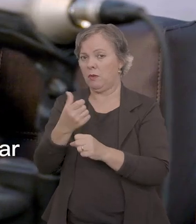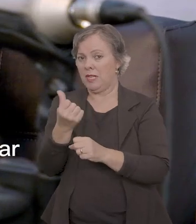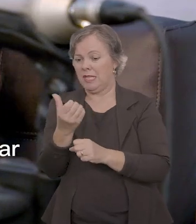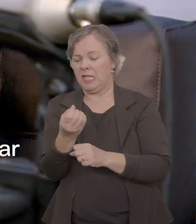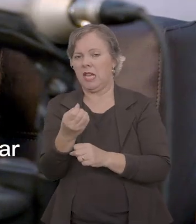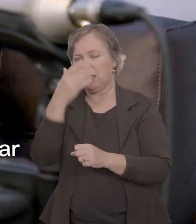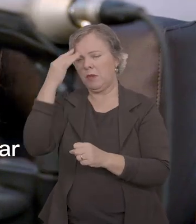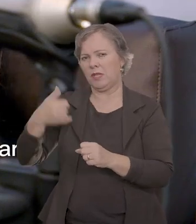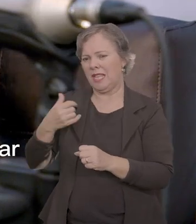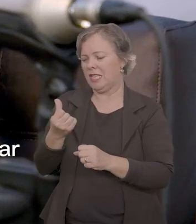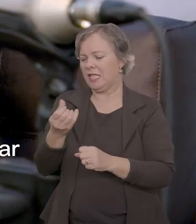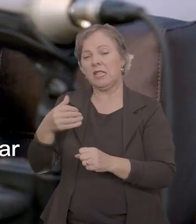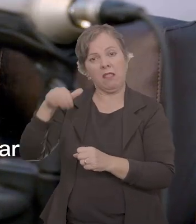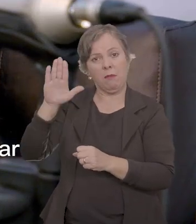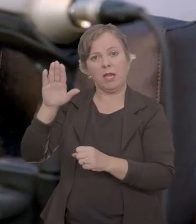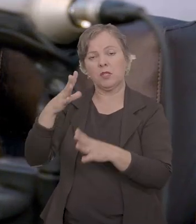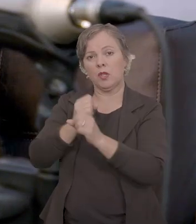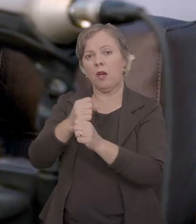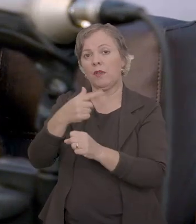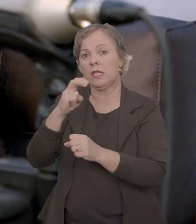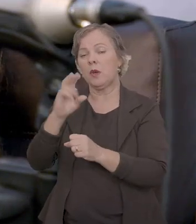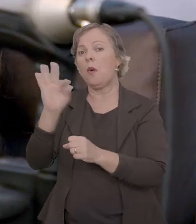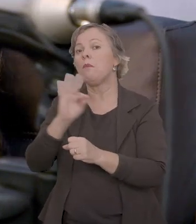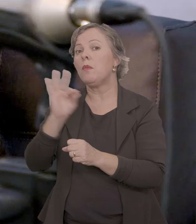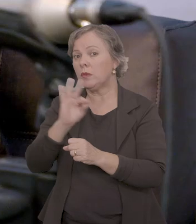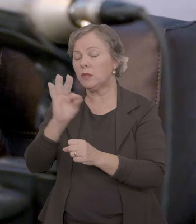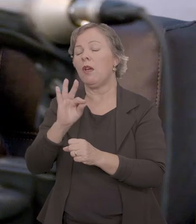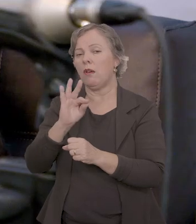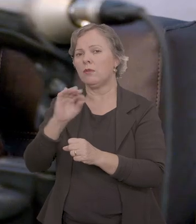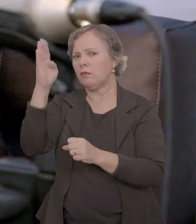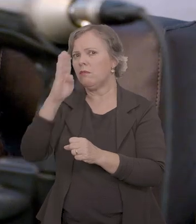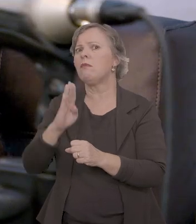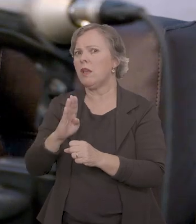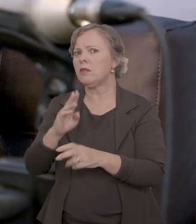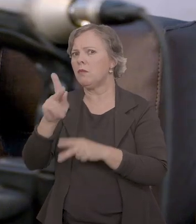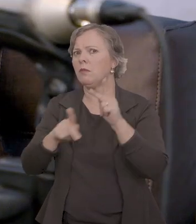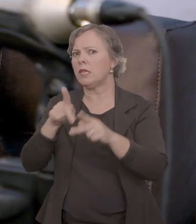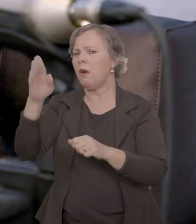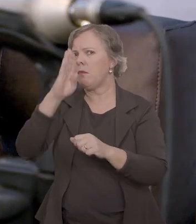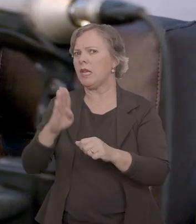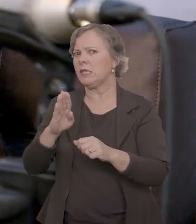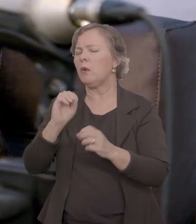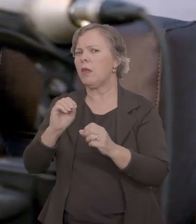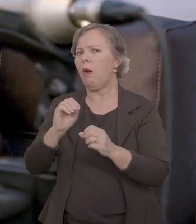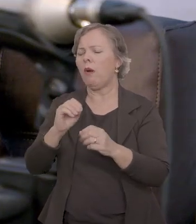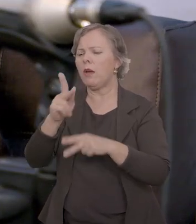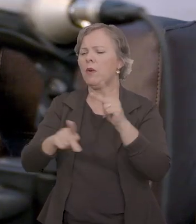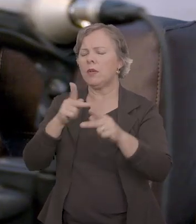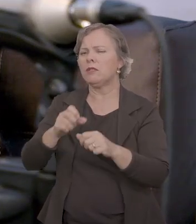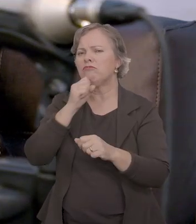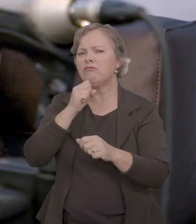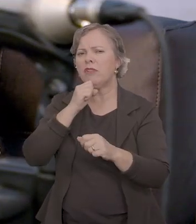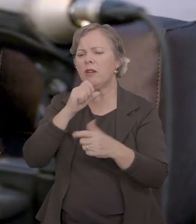pessoas acima dos 60 anos devem totalizar 25,5% dos brasileiros, né? Então, com o envelhecimento gradual da